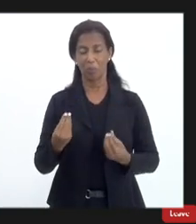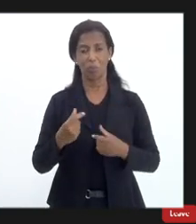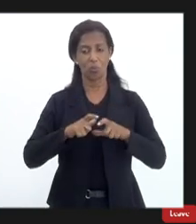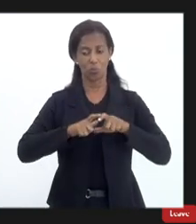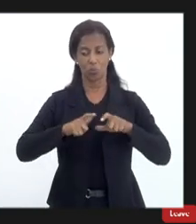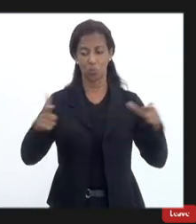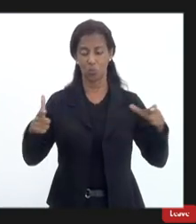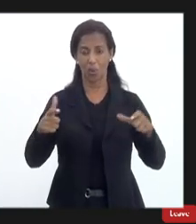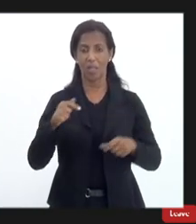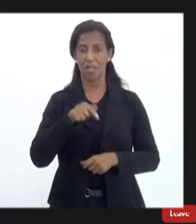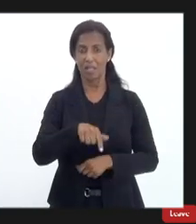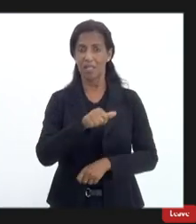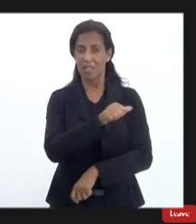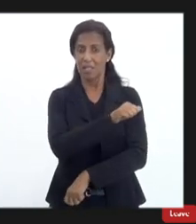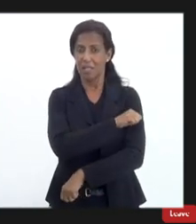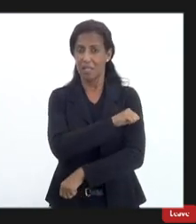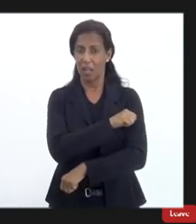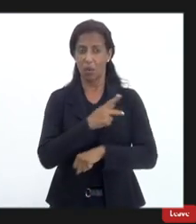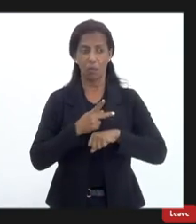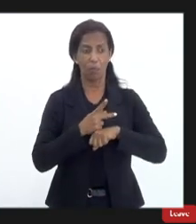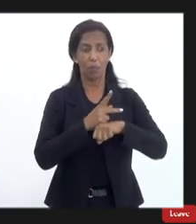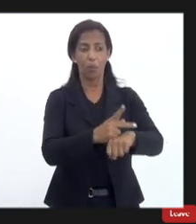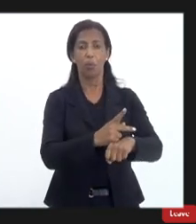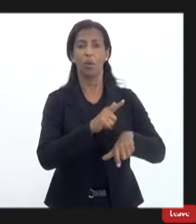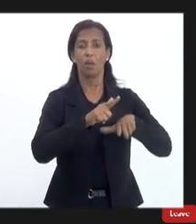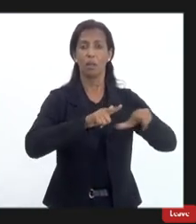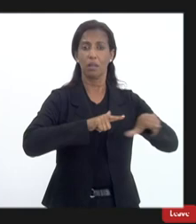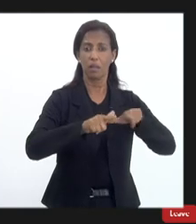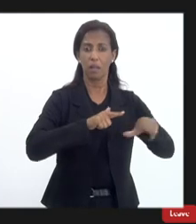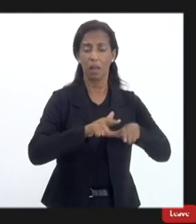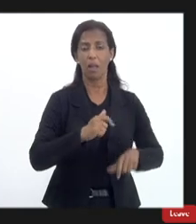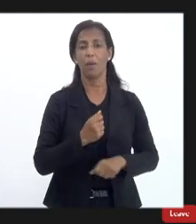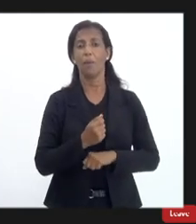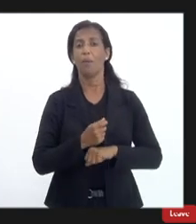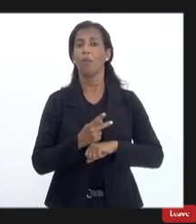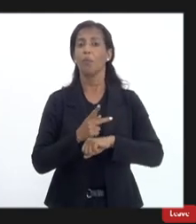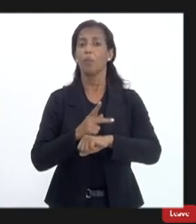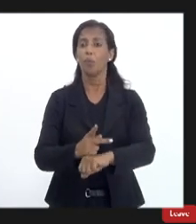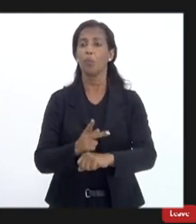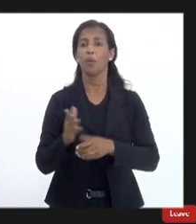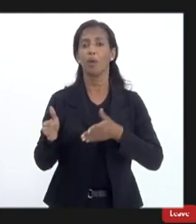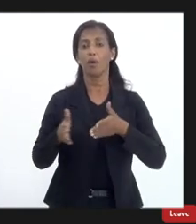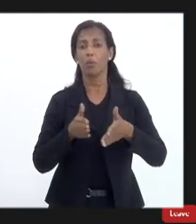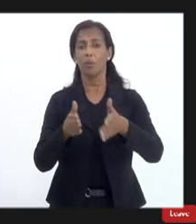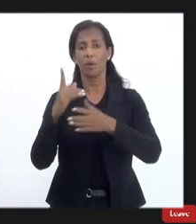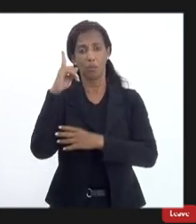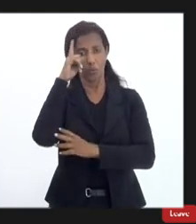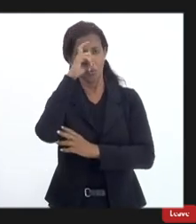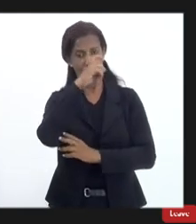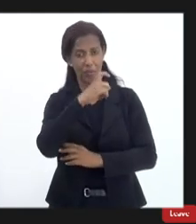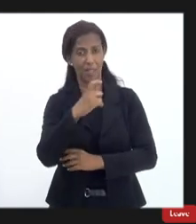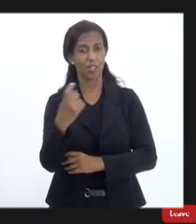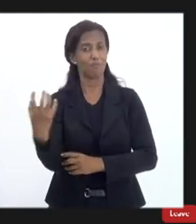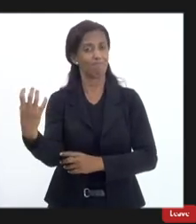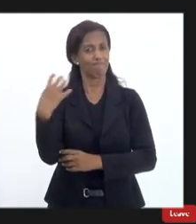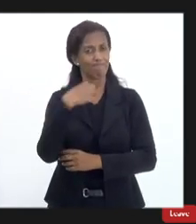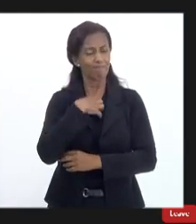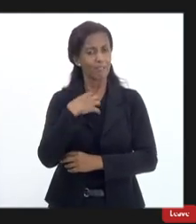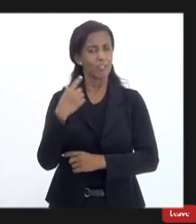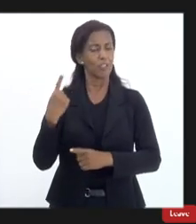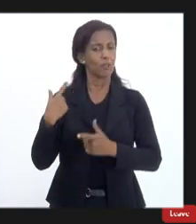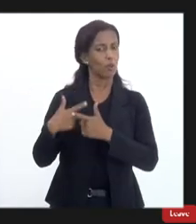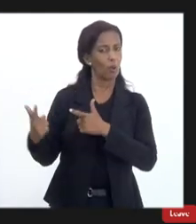Esses alunos foram buscar no trabalho, buscar uma sobrevivência, eles foram aqueles mais atingidos pela pandemia, pela